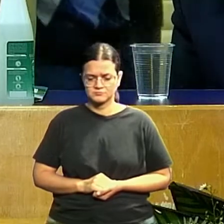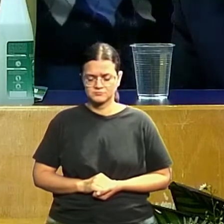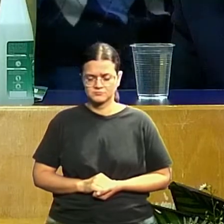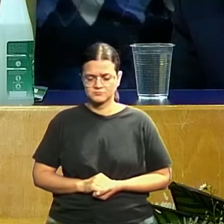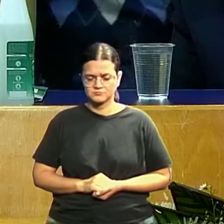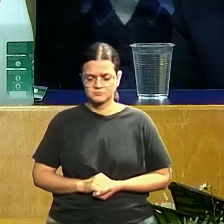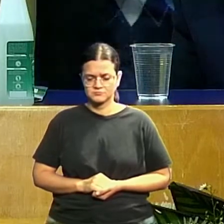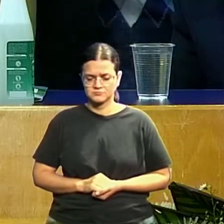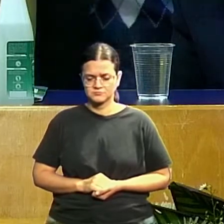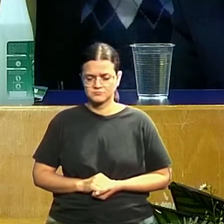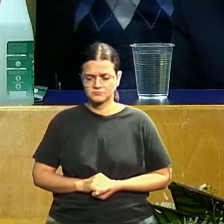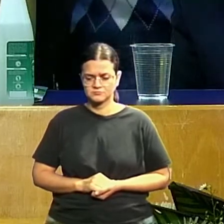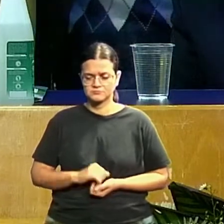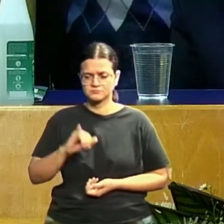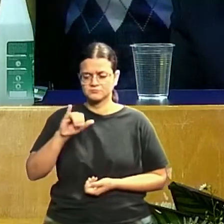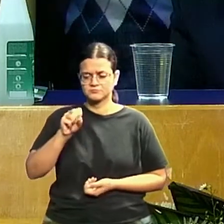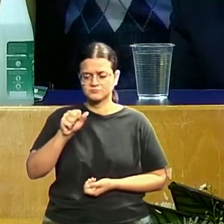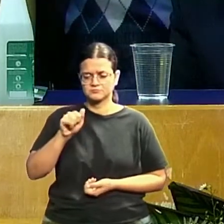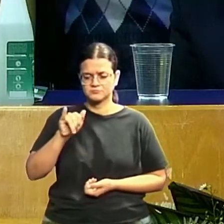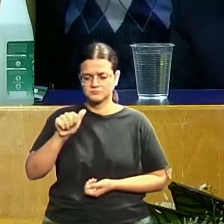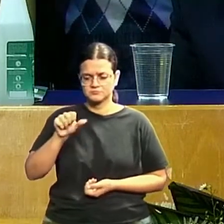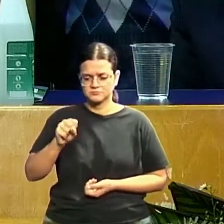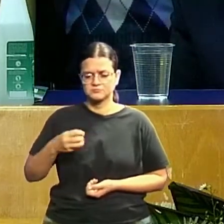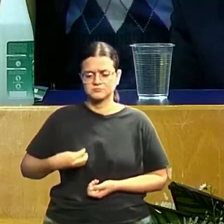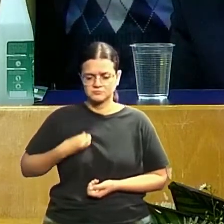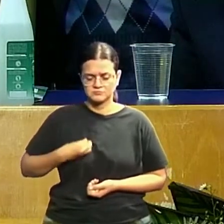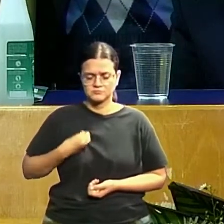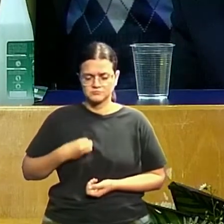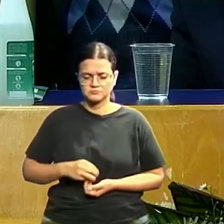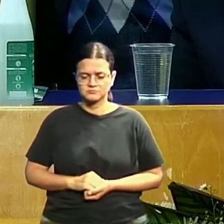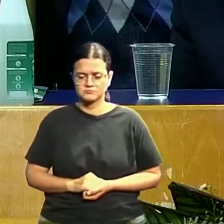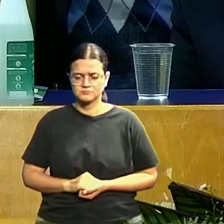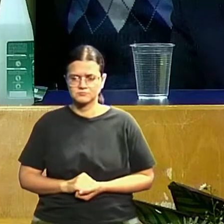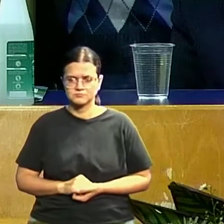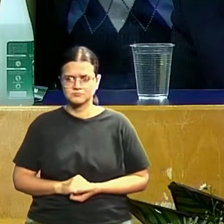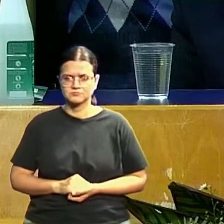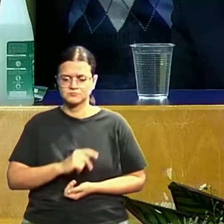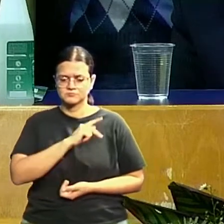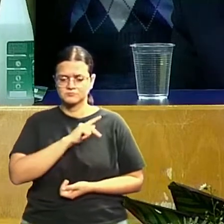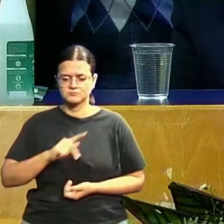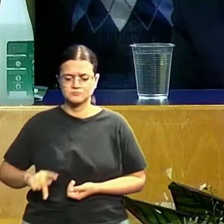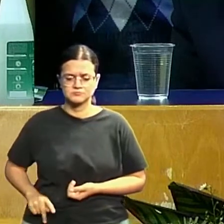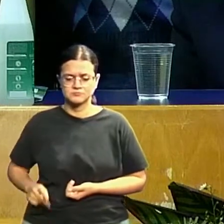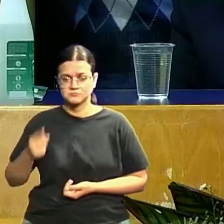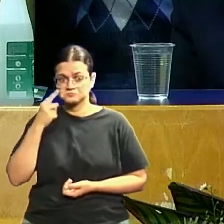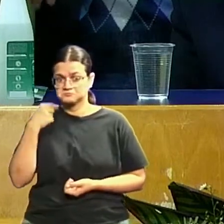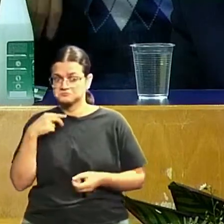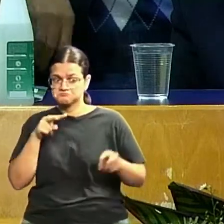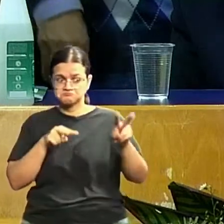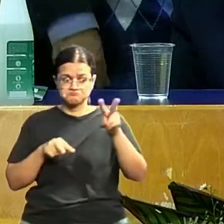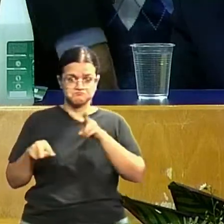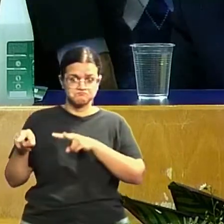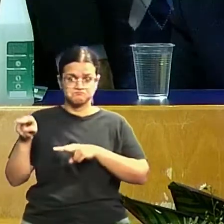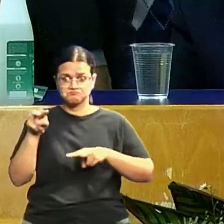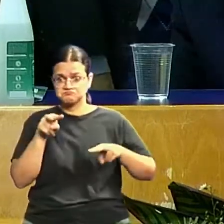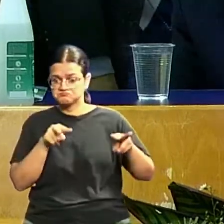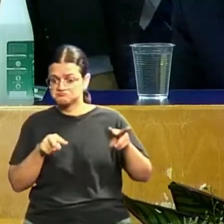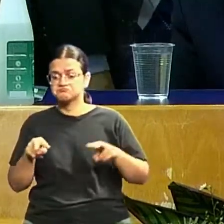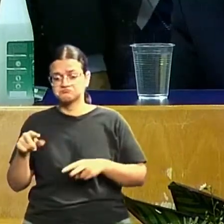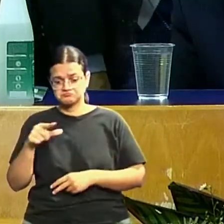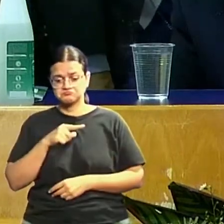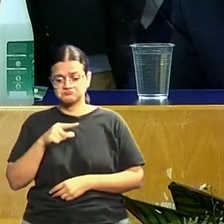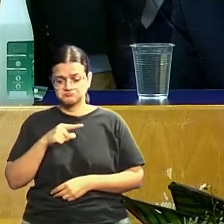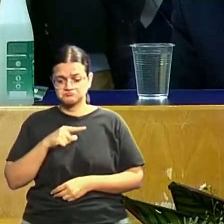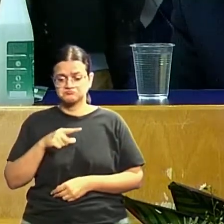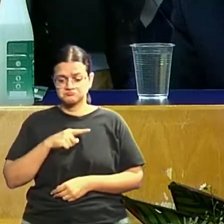pastor Isaías Ribeiro presente. Senhor presidente, visualmente,